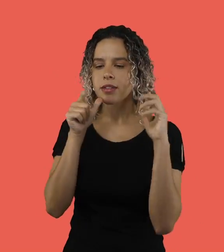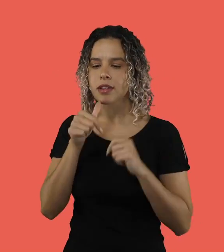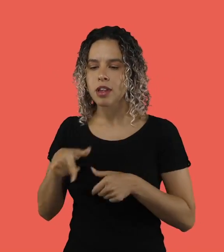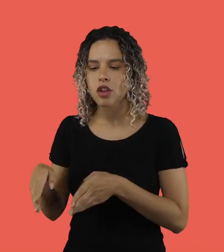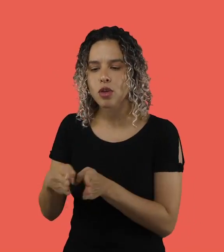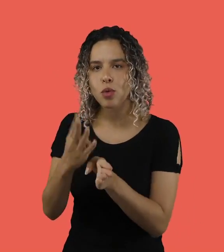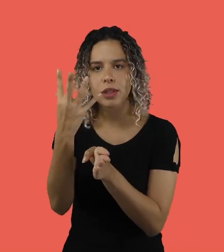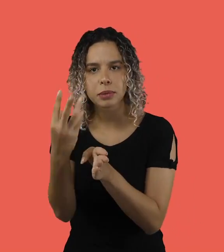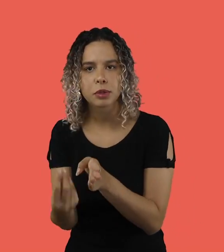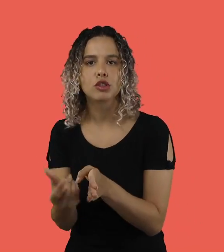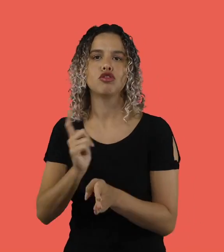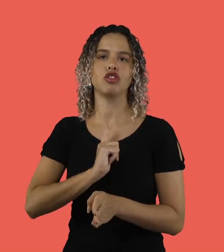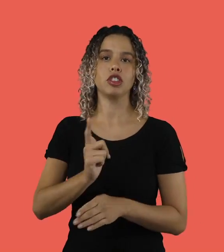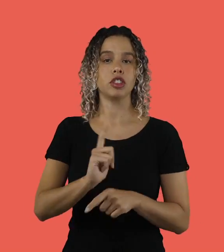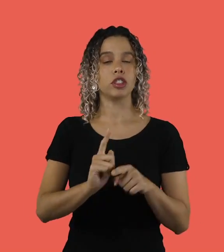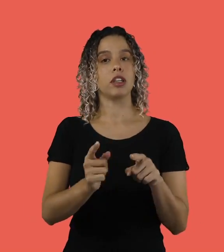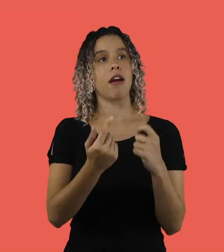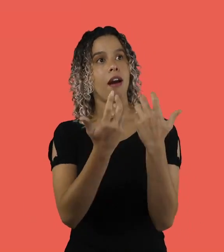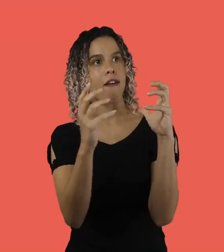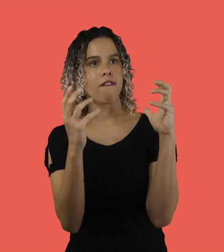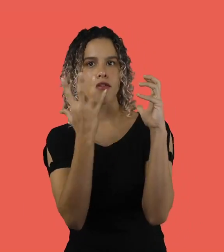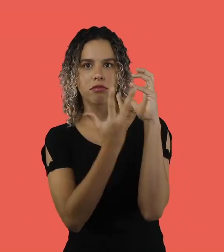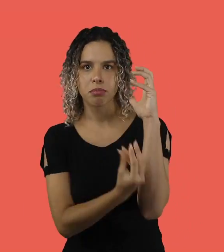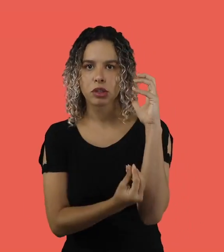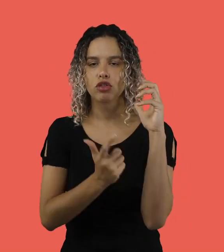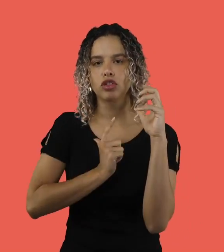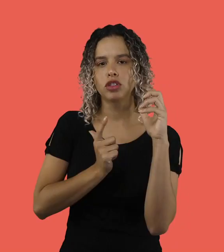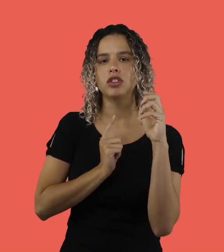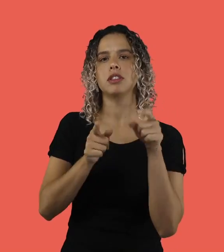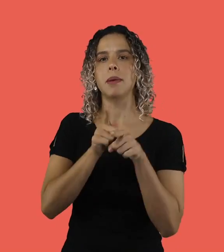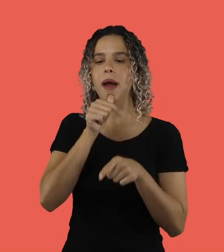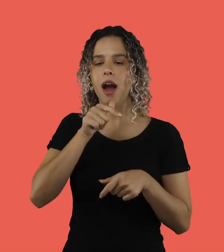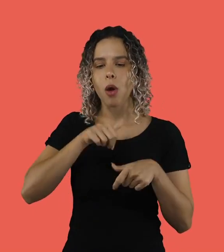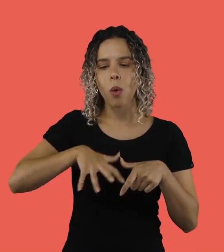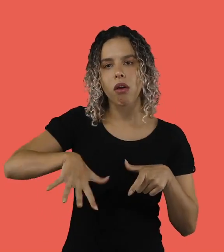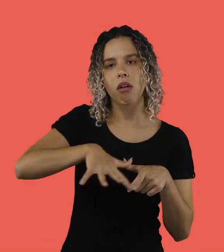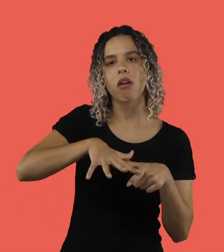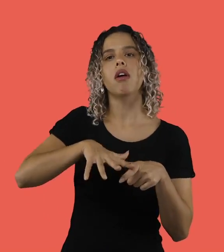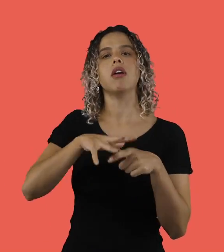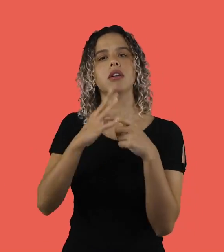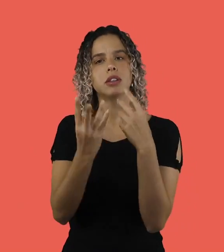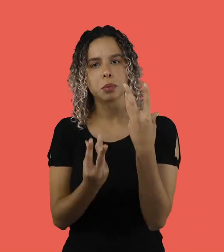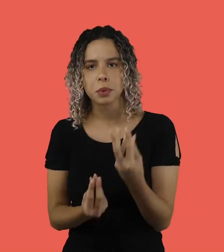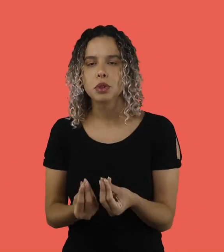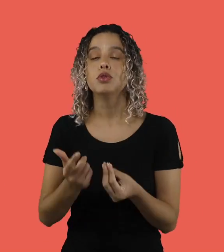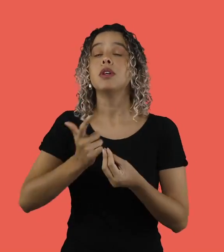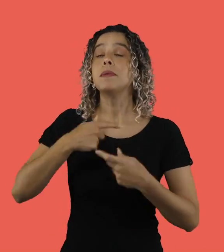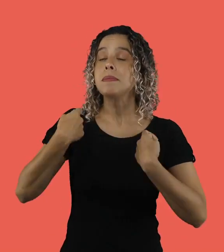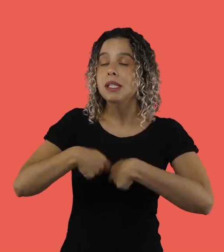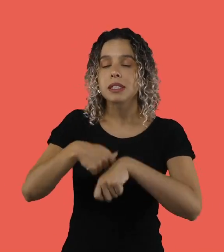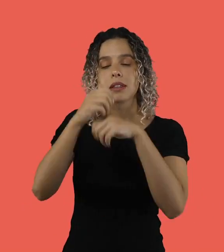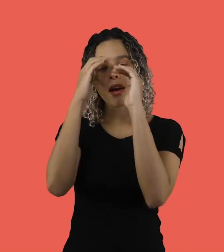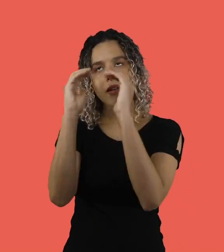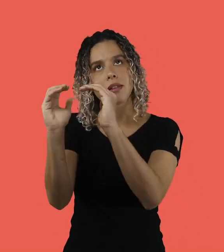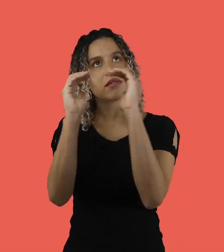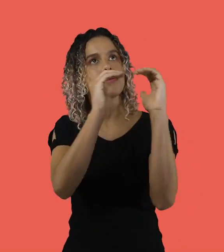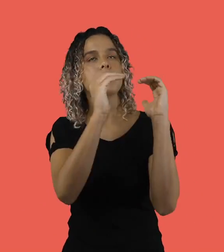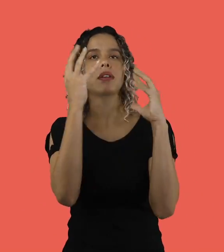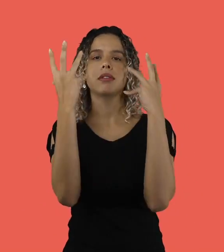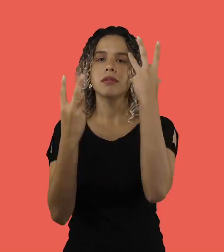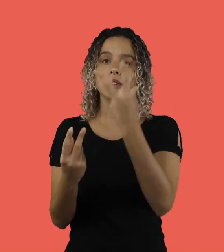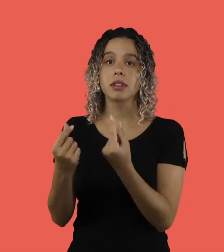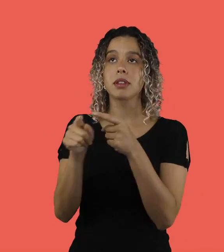vivem no rio, sobre os espíritos que vivem na floresta, sobre os espíritos que estão nos igarapés, sobre como a gente precisa respeitar